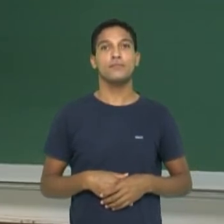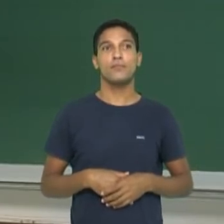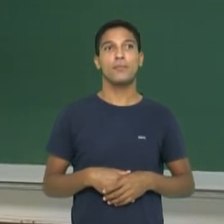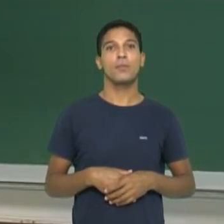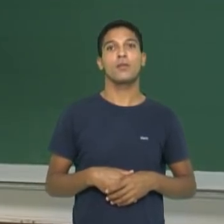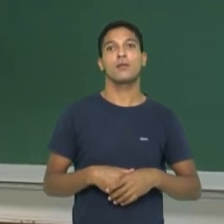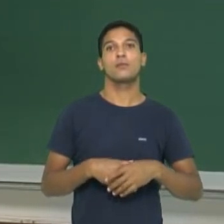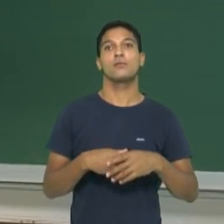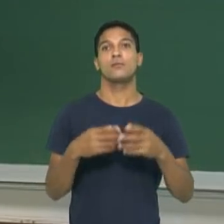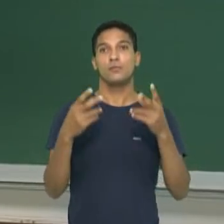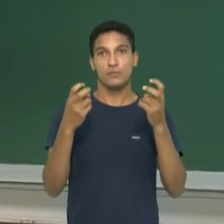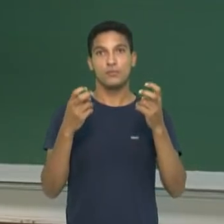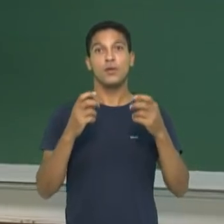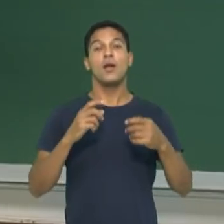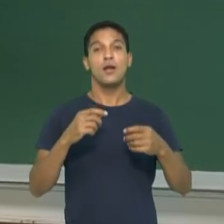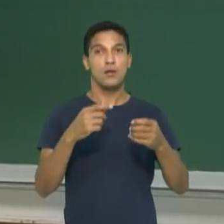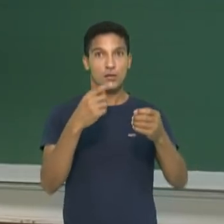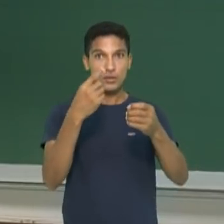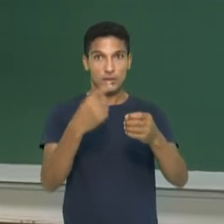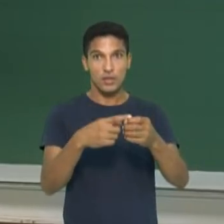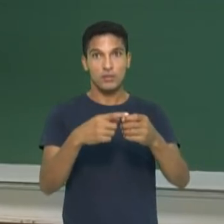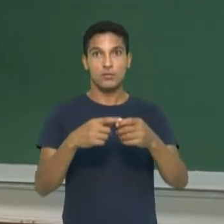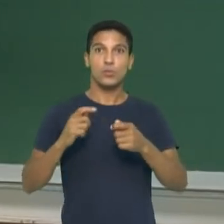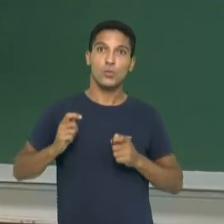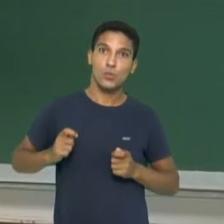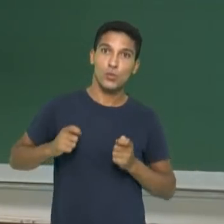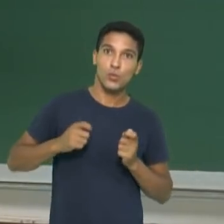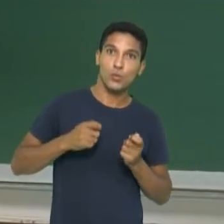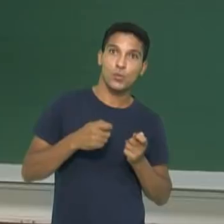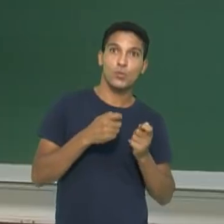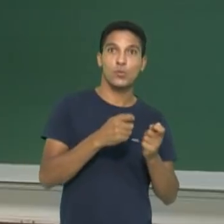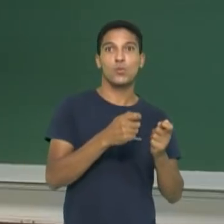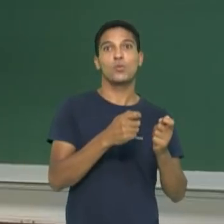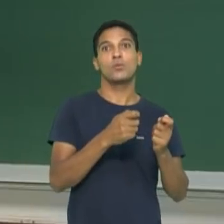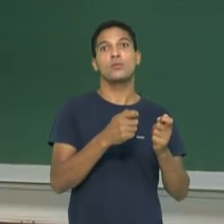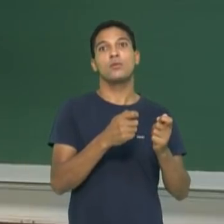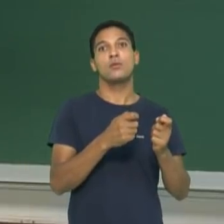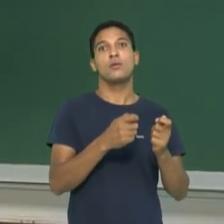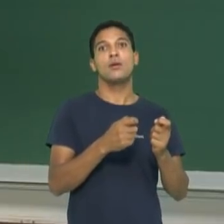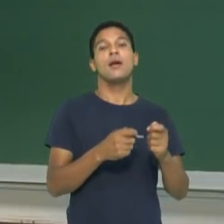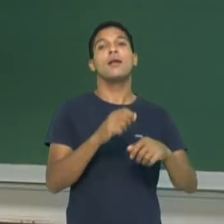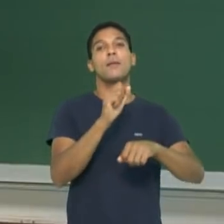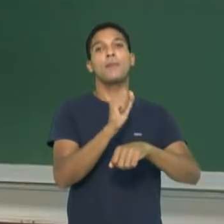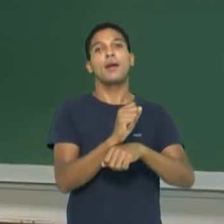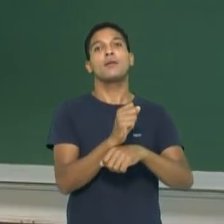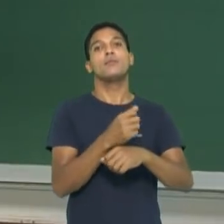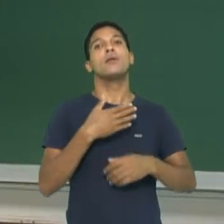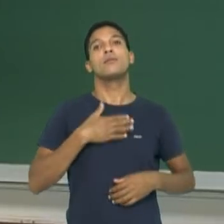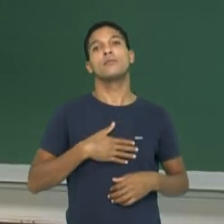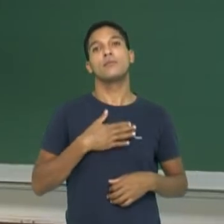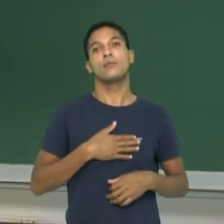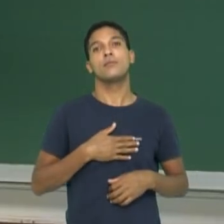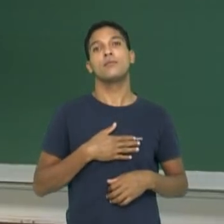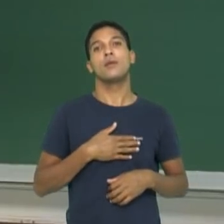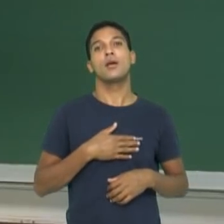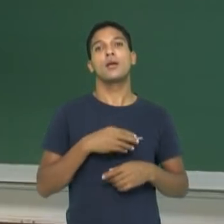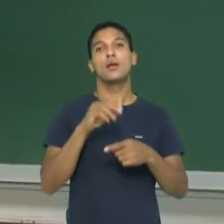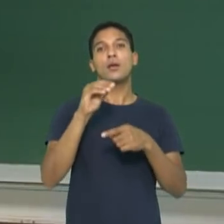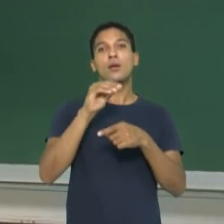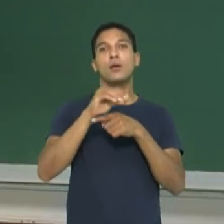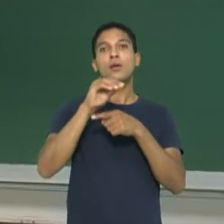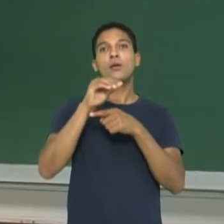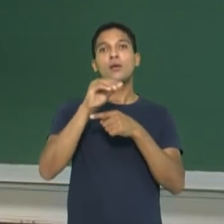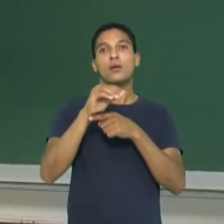para o descanso, né? Do peão tropeiro, não é verdade? Para que depois continuassem, né, a